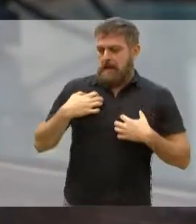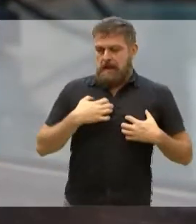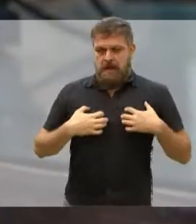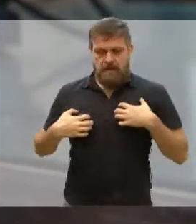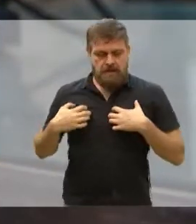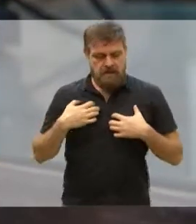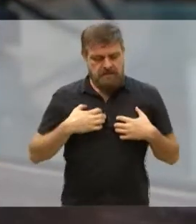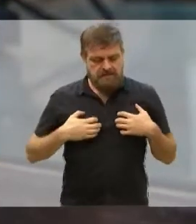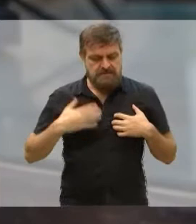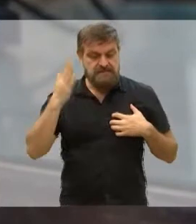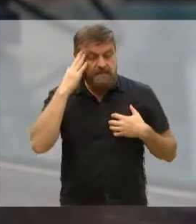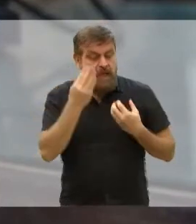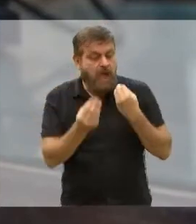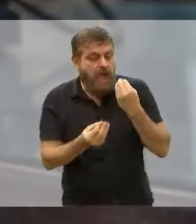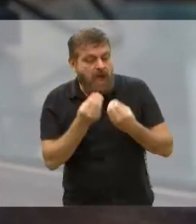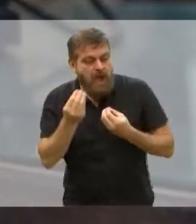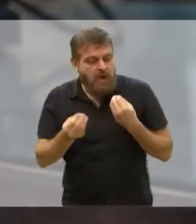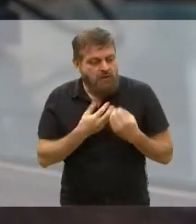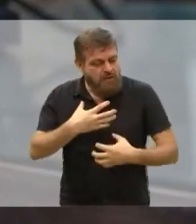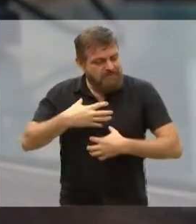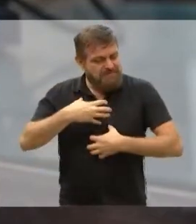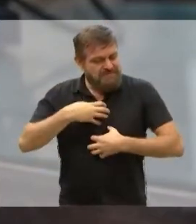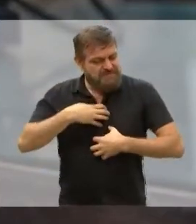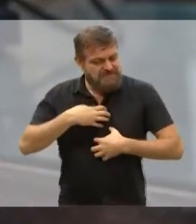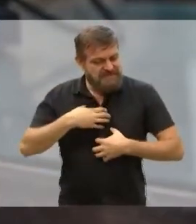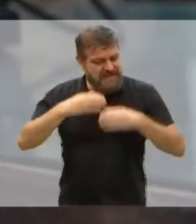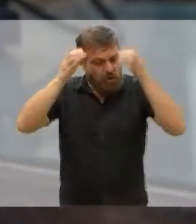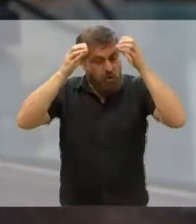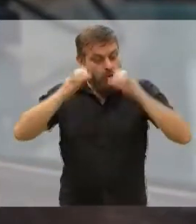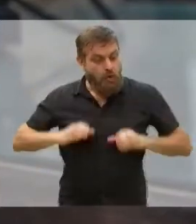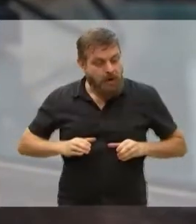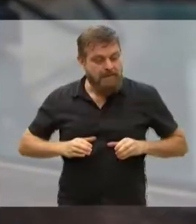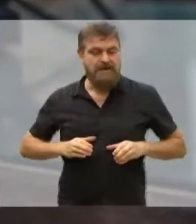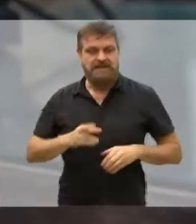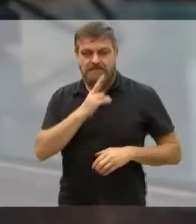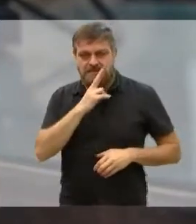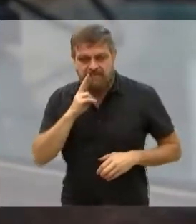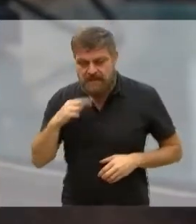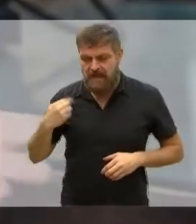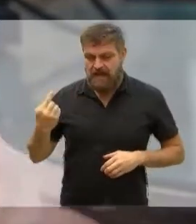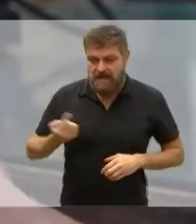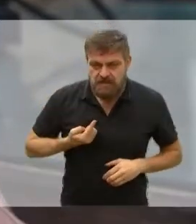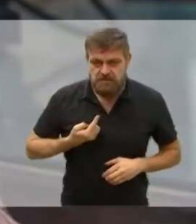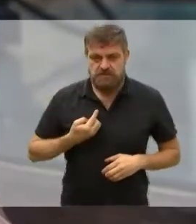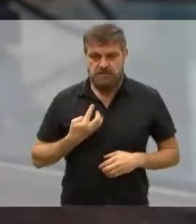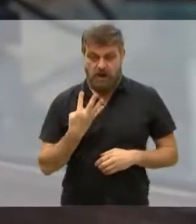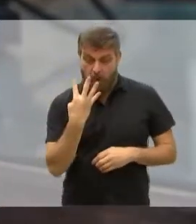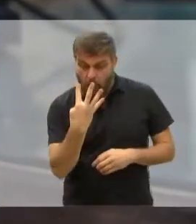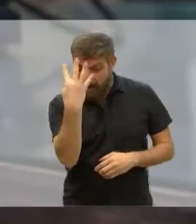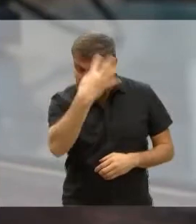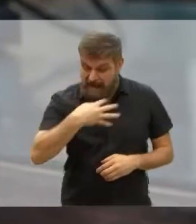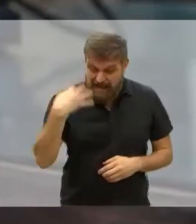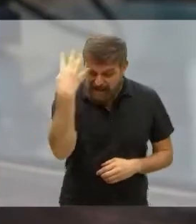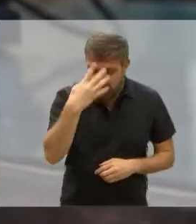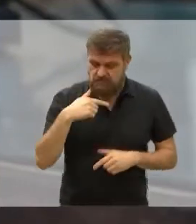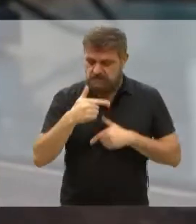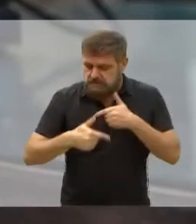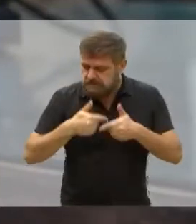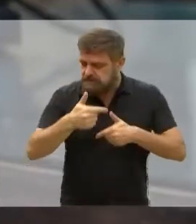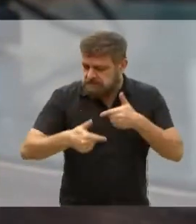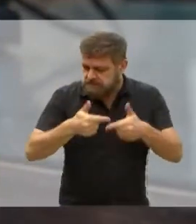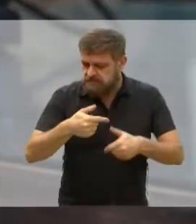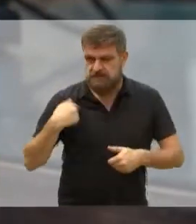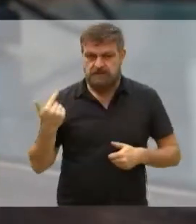ficar desorganizado. Então, assim, essas coisas processuais que a gente trabalha nas nossas terapias de 4, 5 horas seguidas